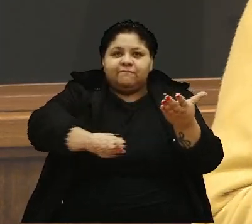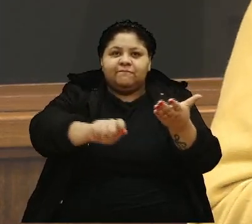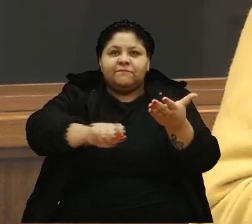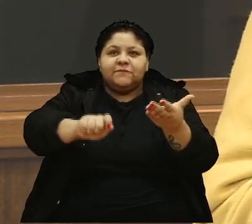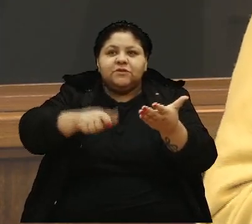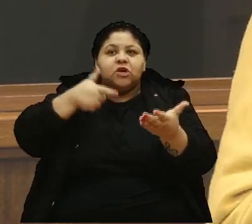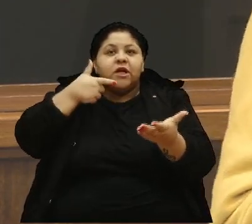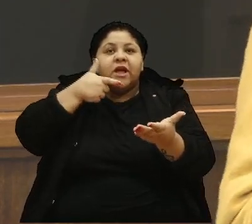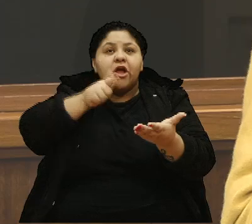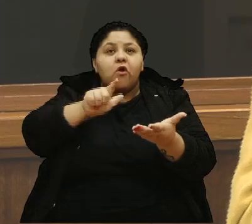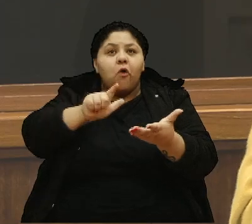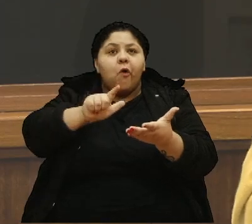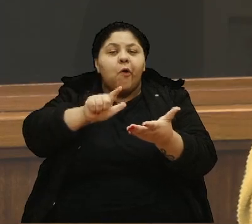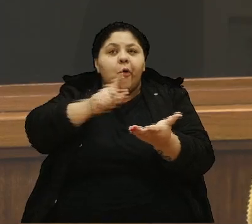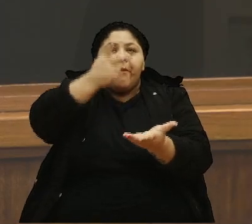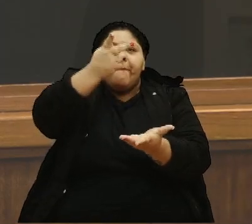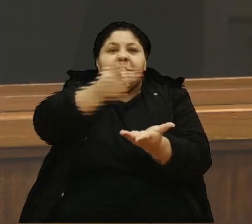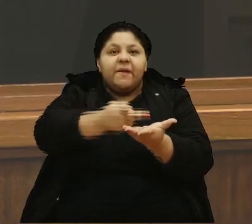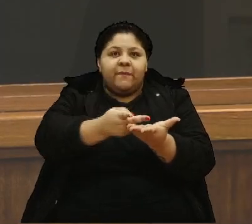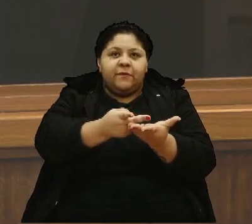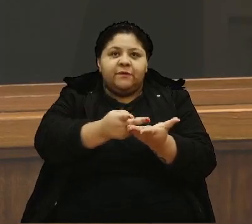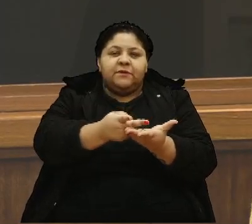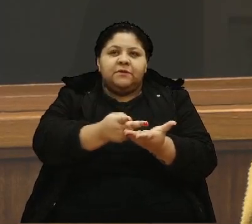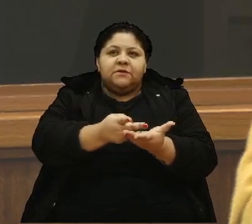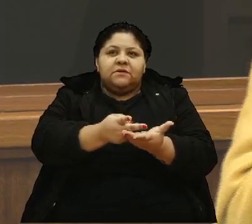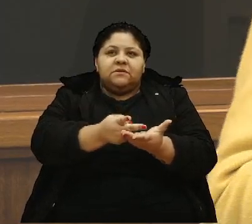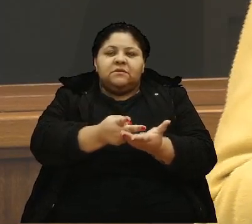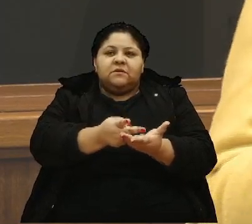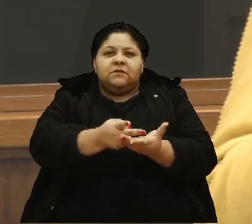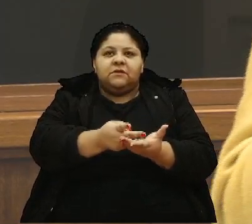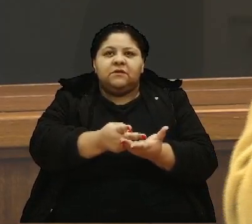o prêmio agora,